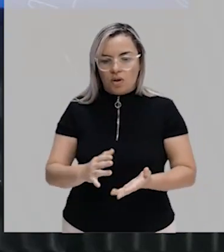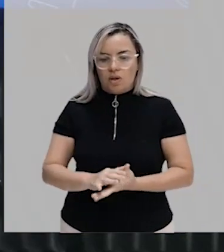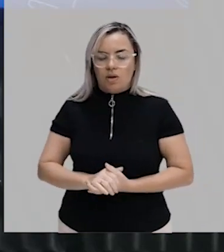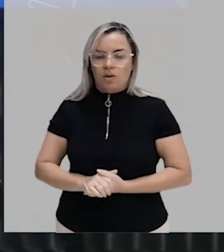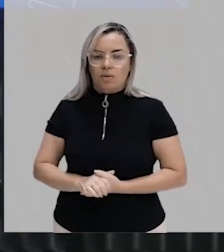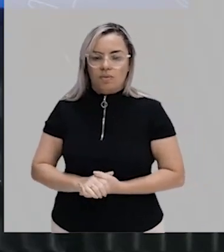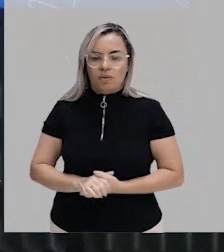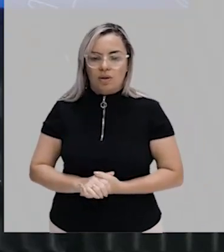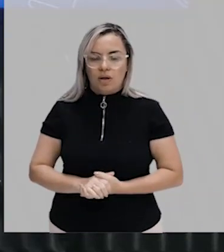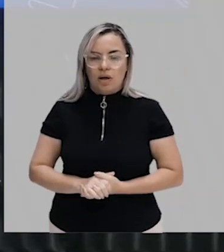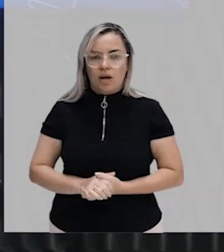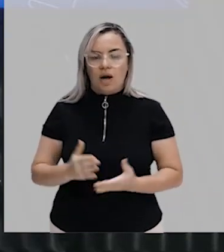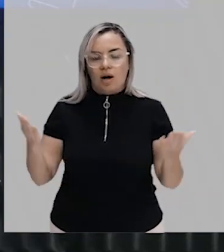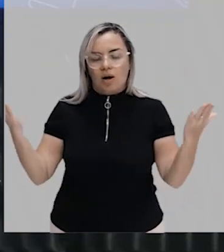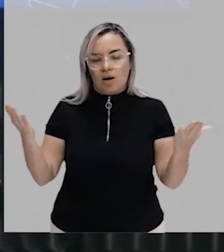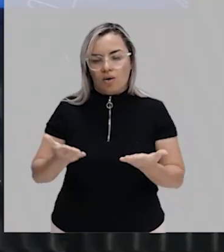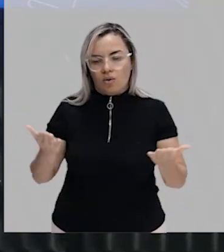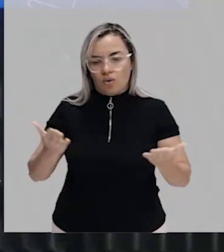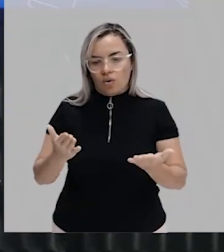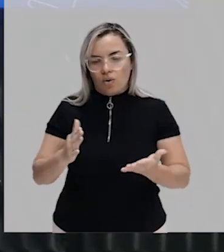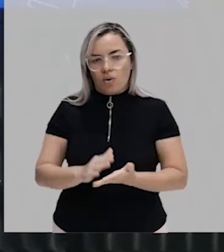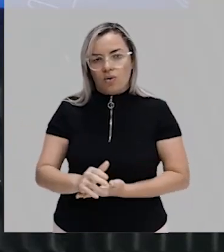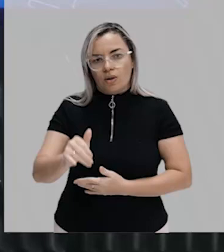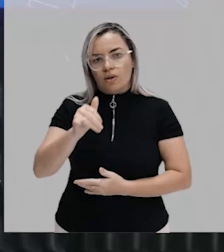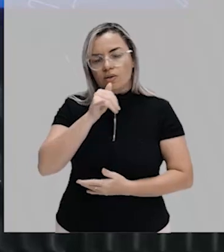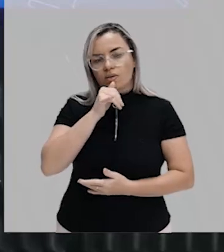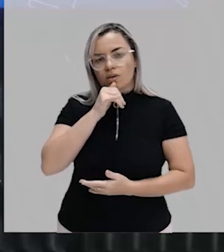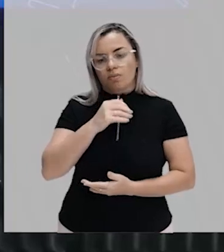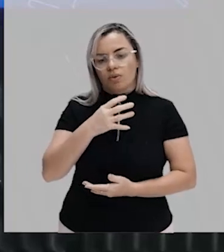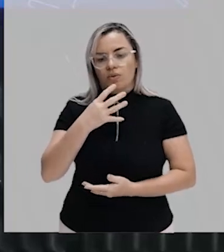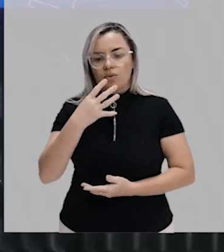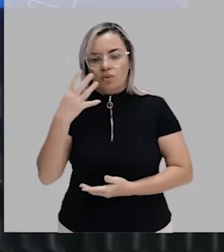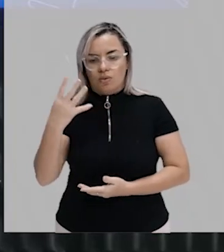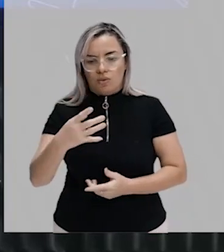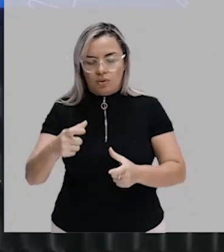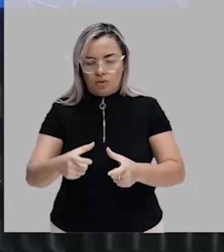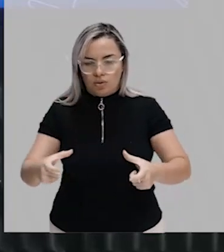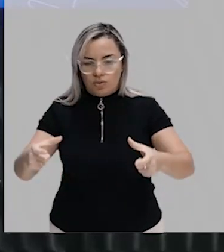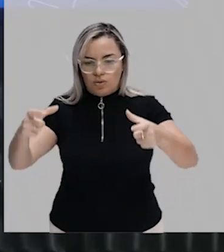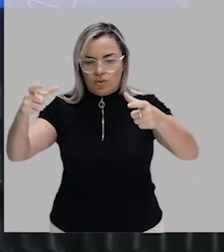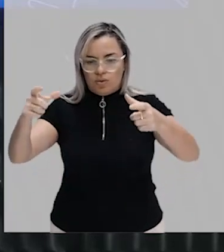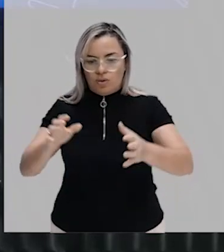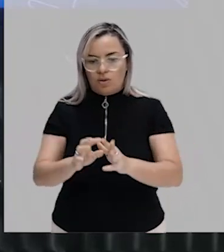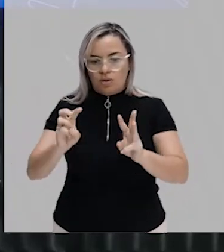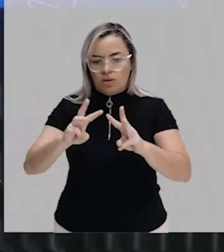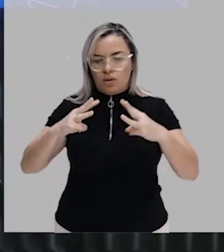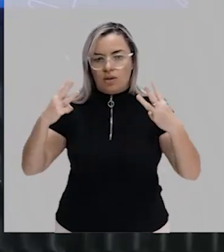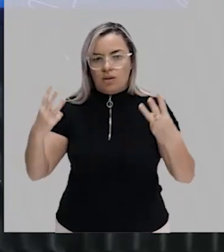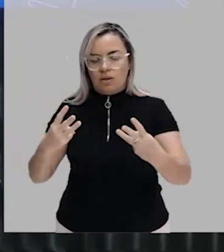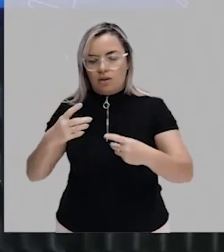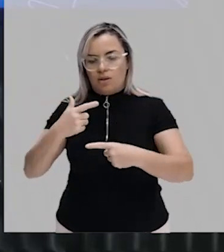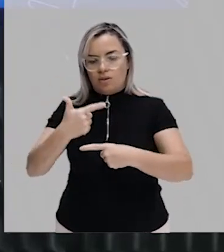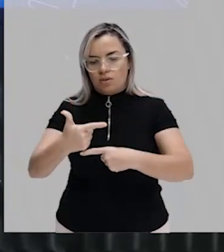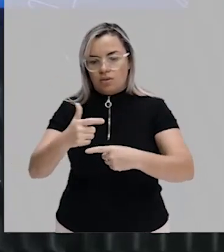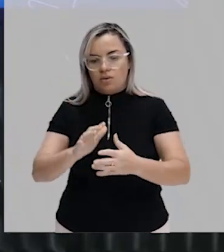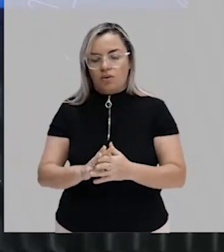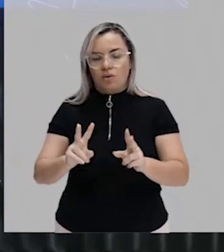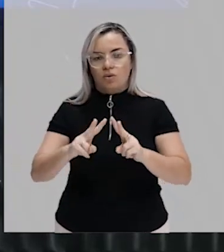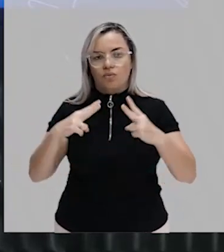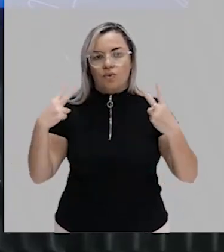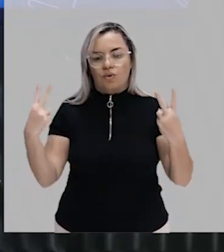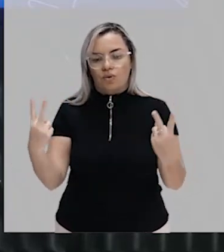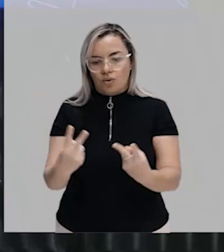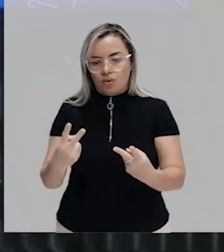Solução 4, massa, 2 gramas. Volume de 8